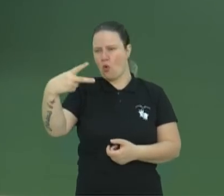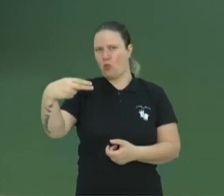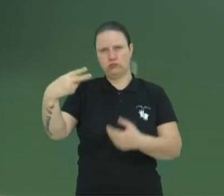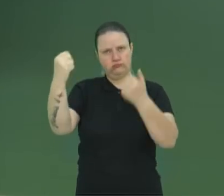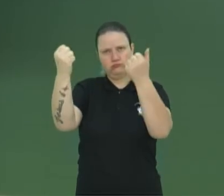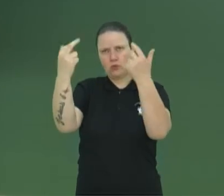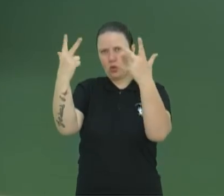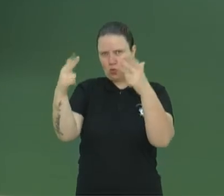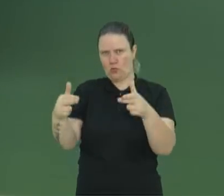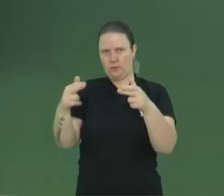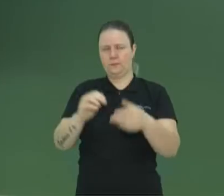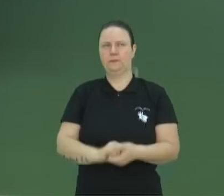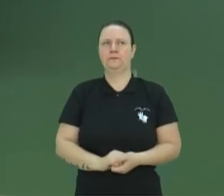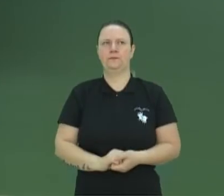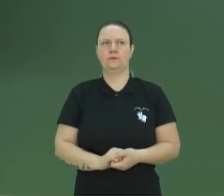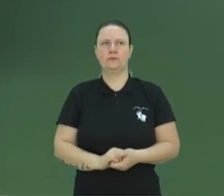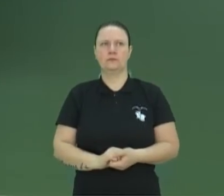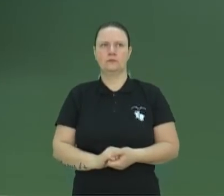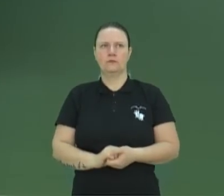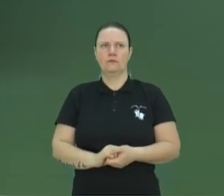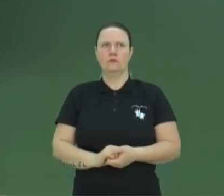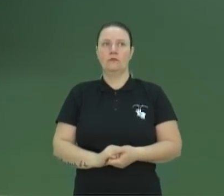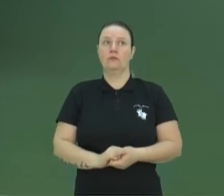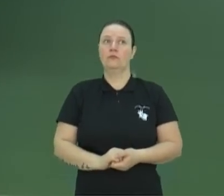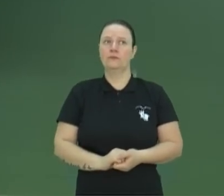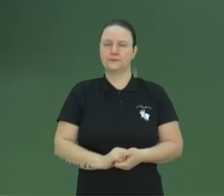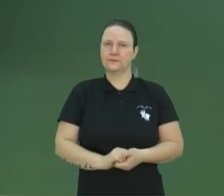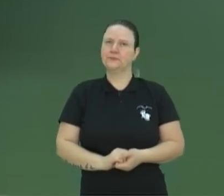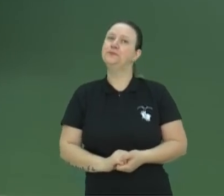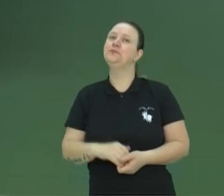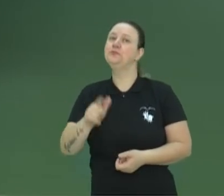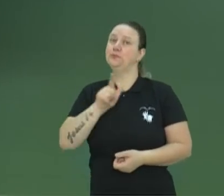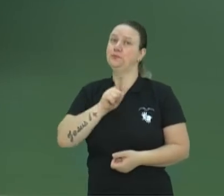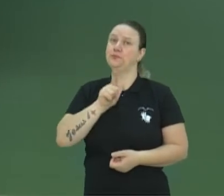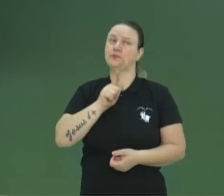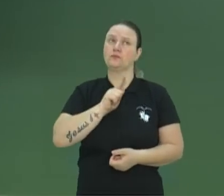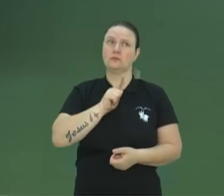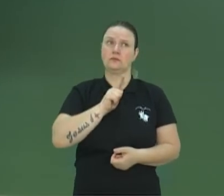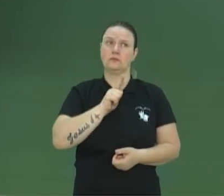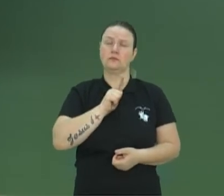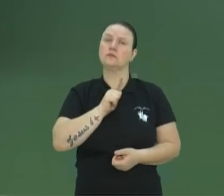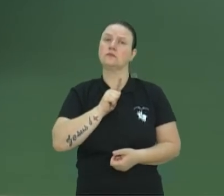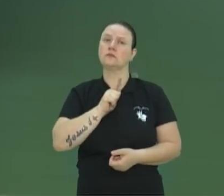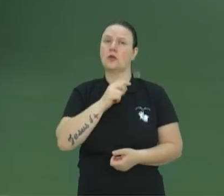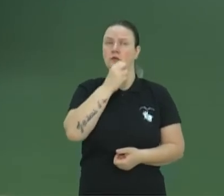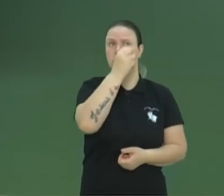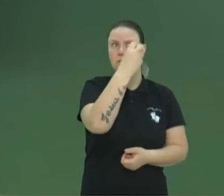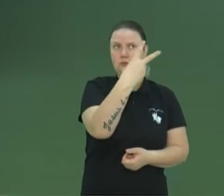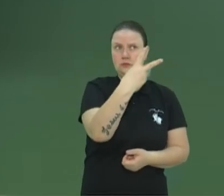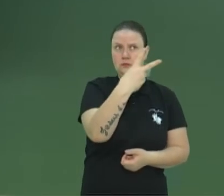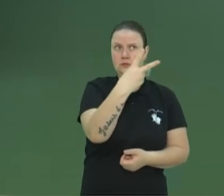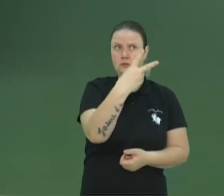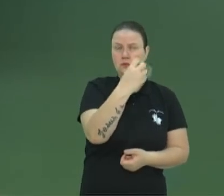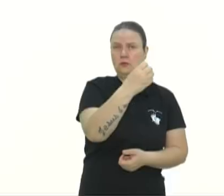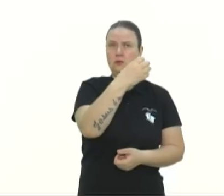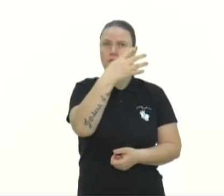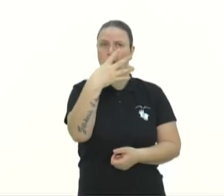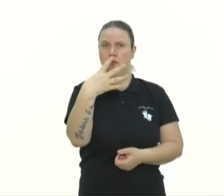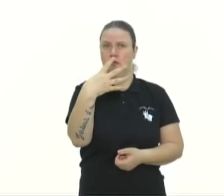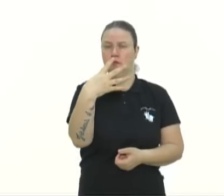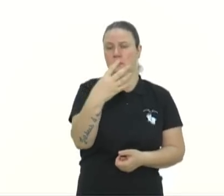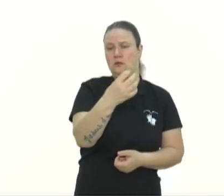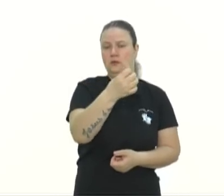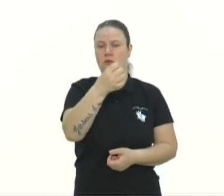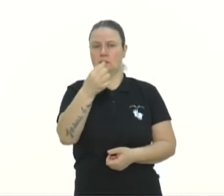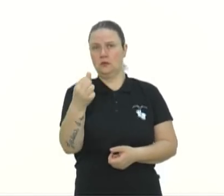O mesmo valor. Então lá, minha diagonal principal, eu tenho os elementos ali, ó, no valor 2, 4,